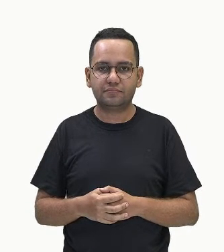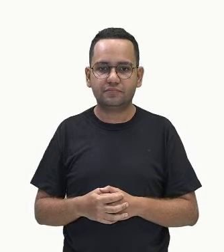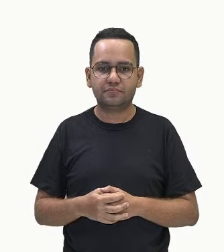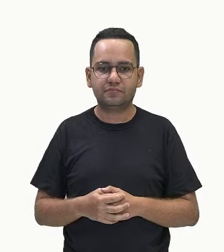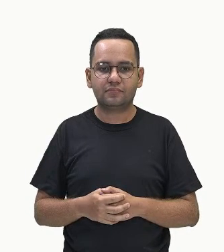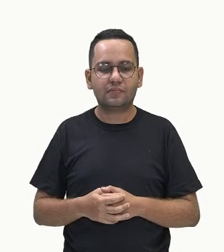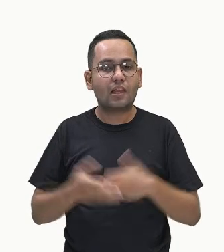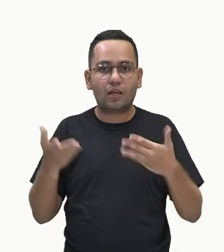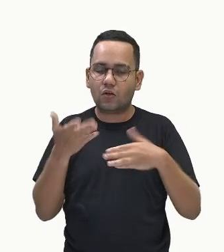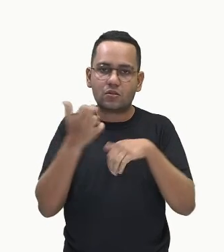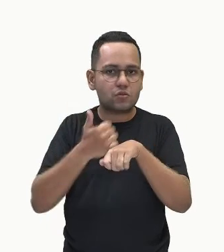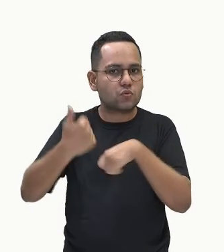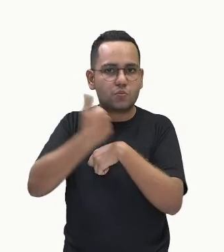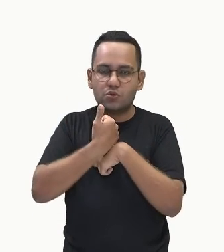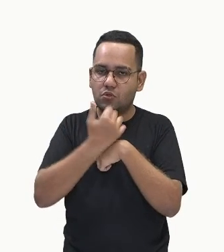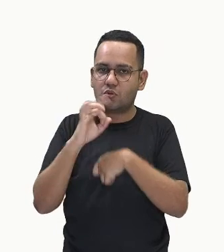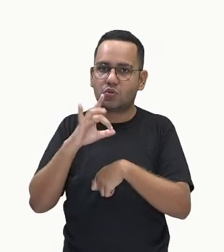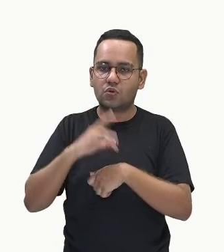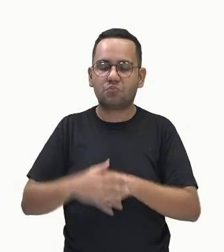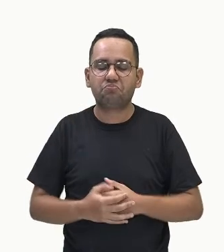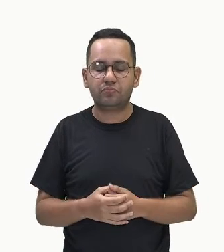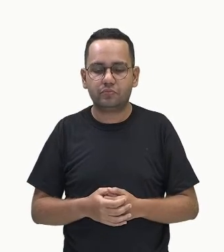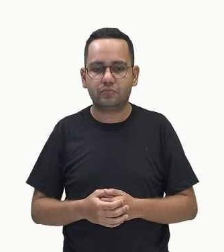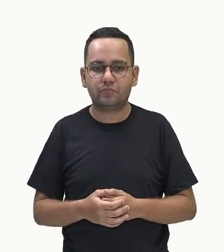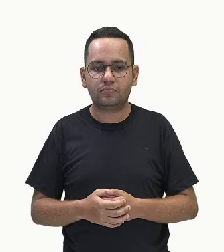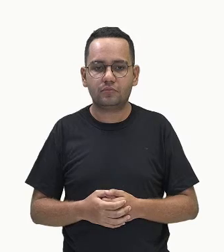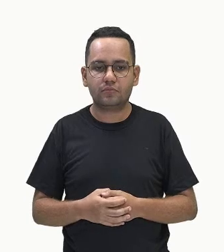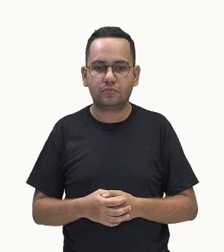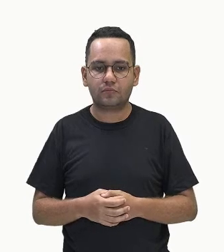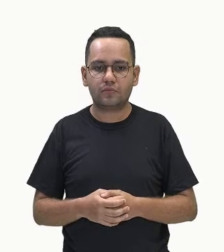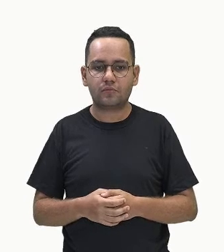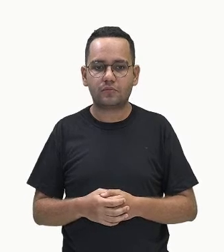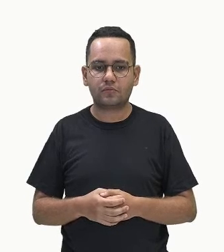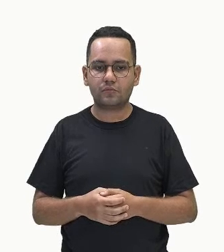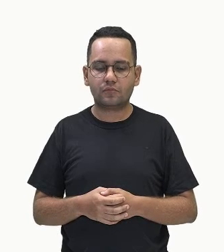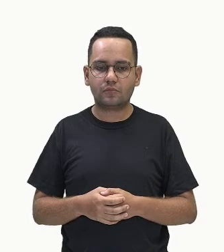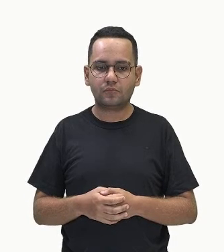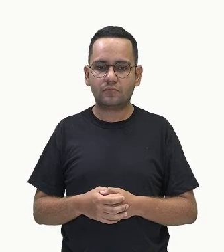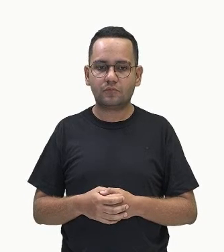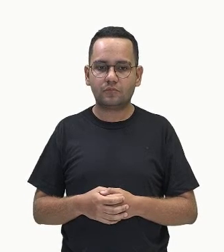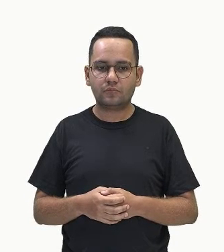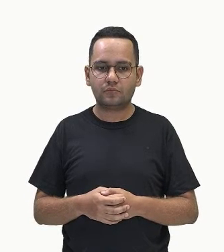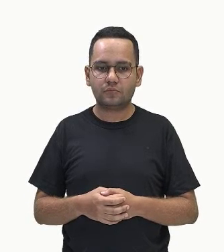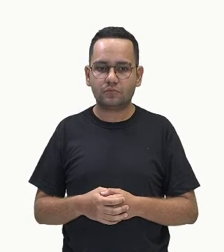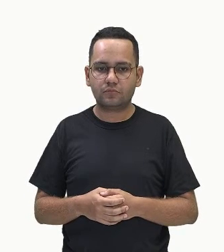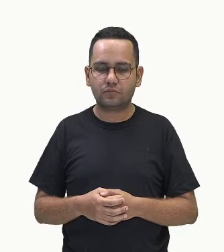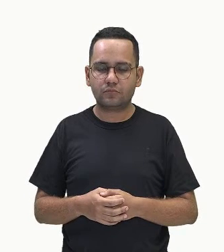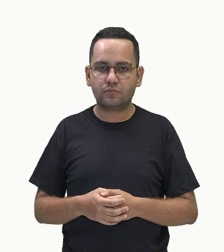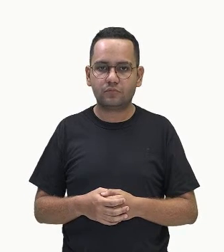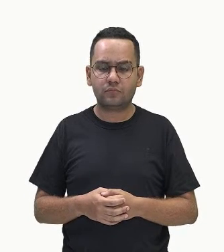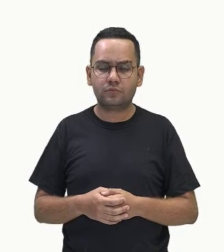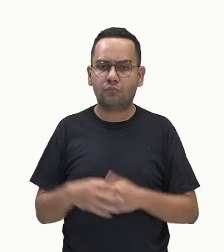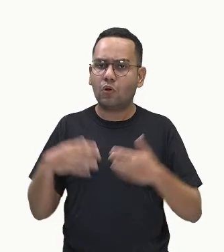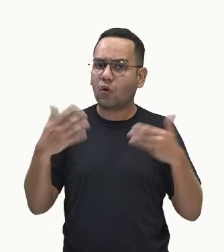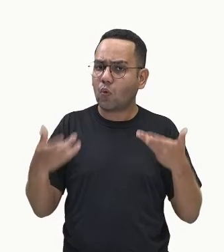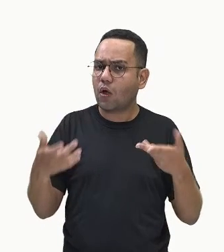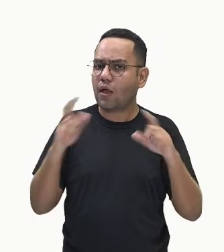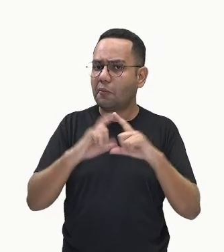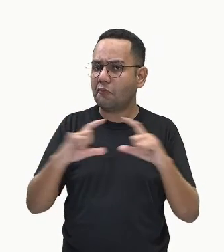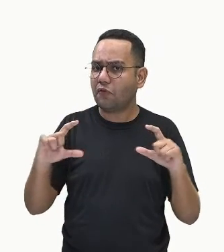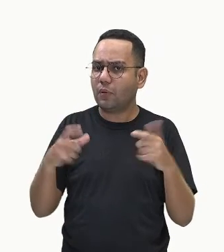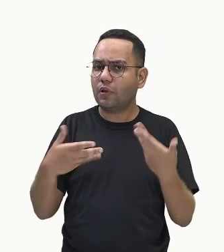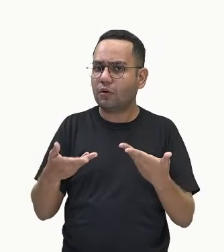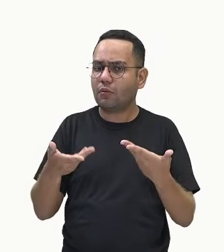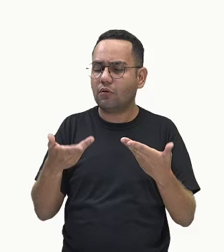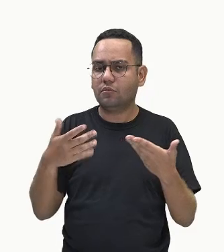apenas substituir essas informações na expressão da área. Qual é a expressão da área